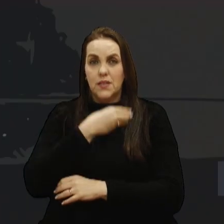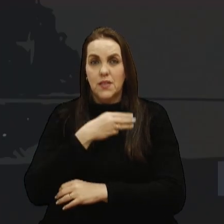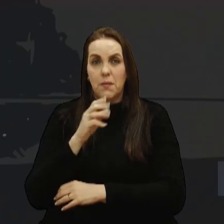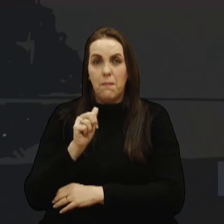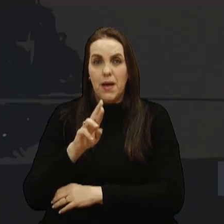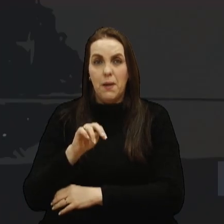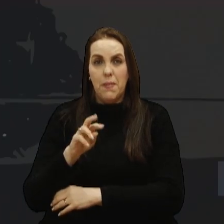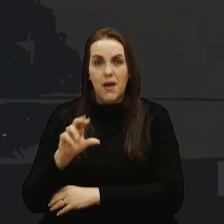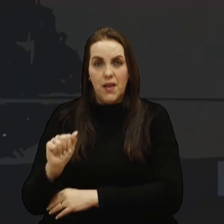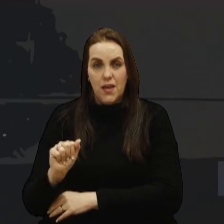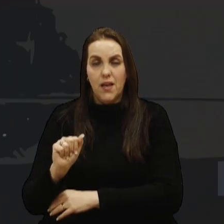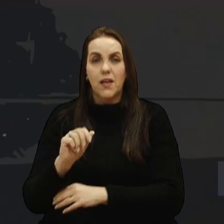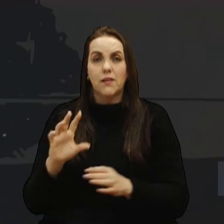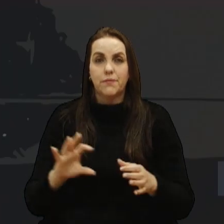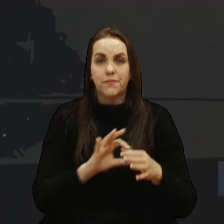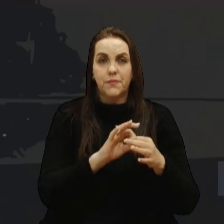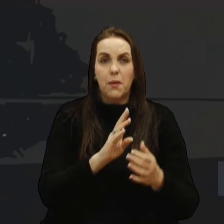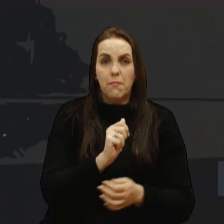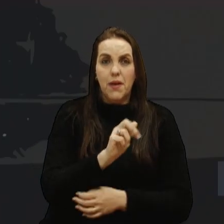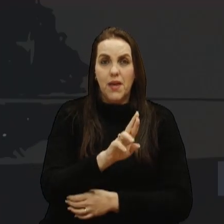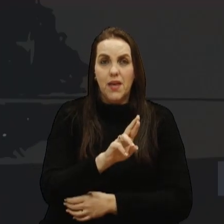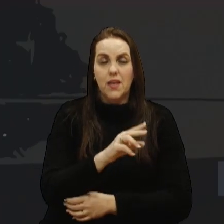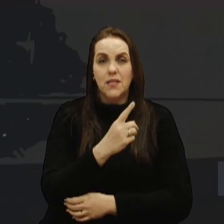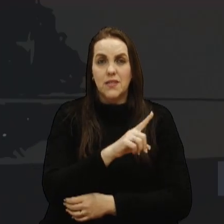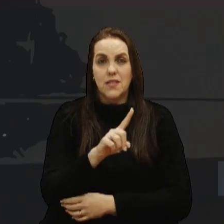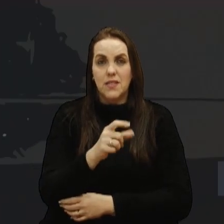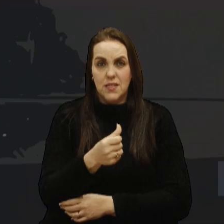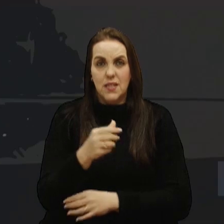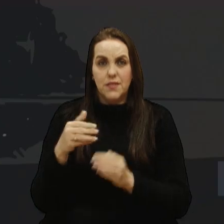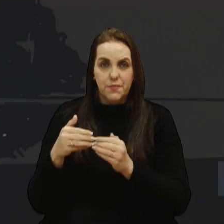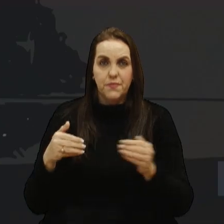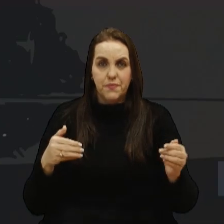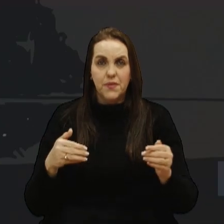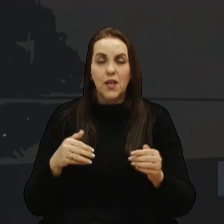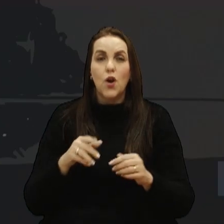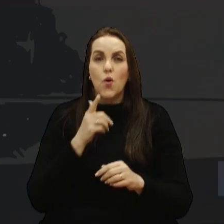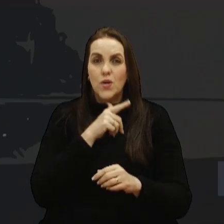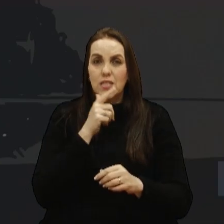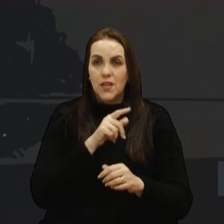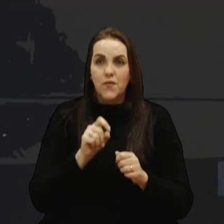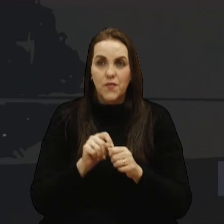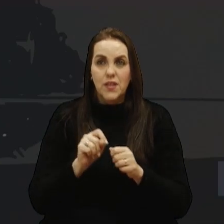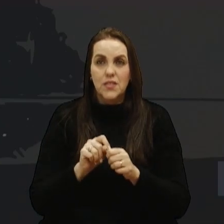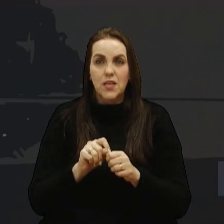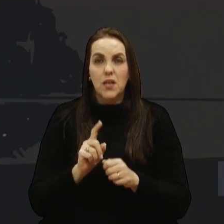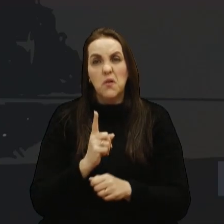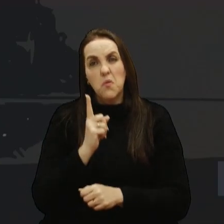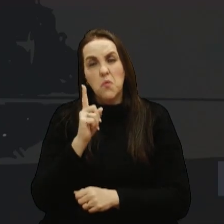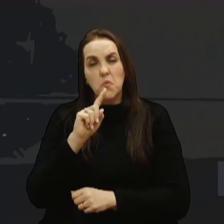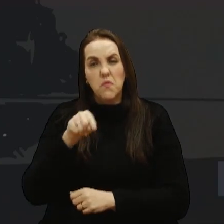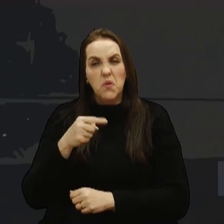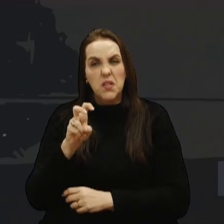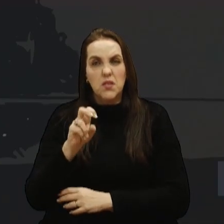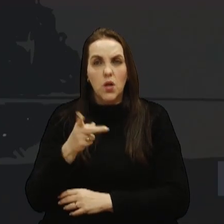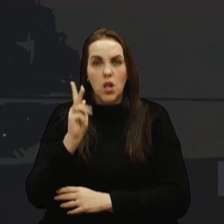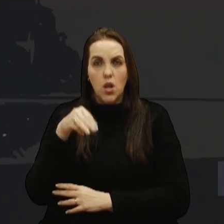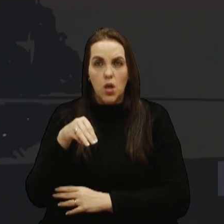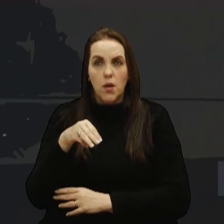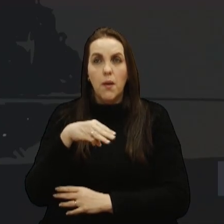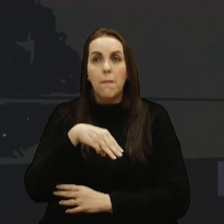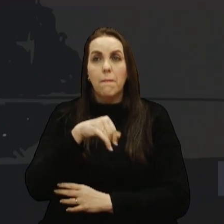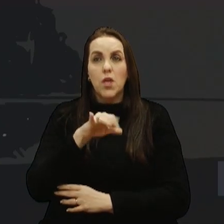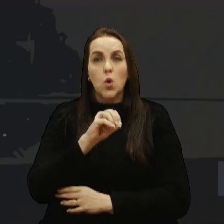governo Alceu conseguimos fazer em torno de 1,5 km, mas que o Mioto cobra, e cobra